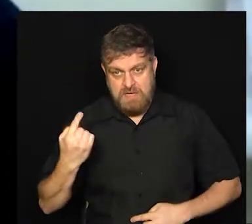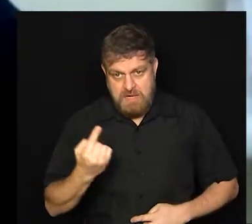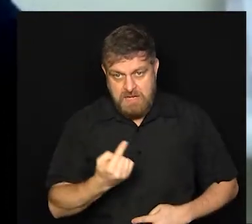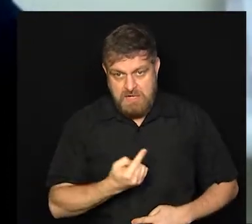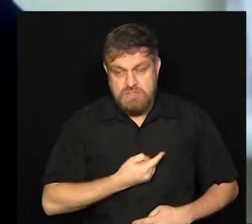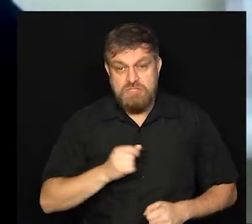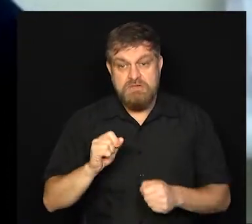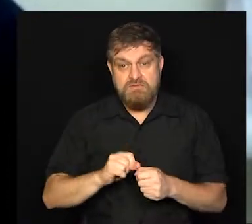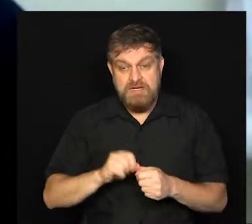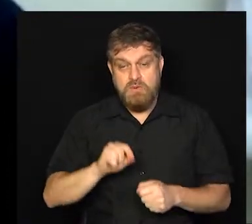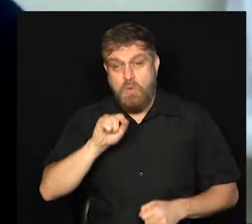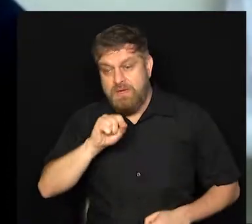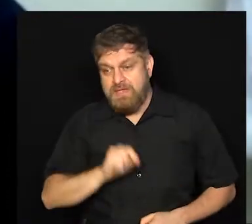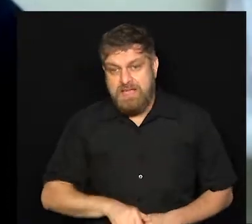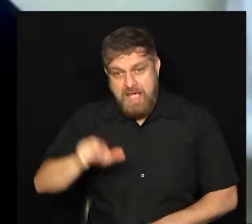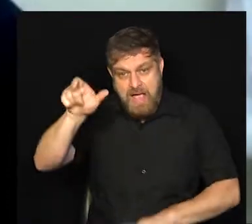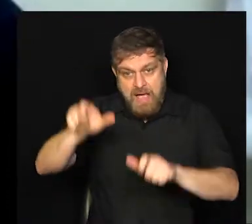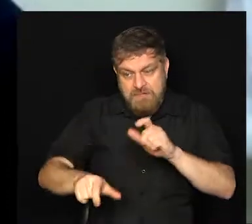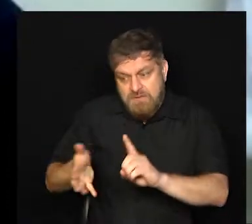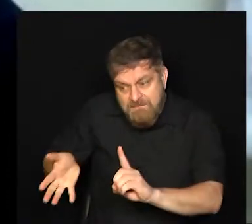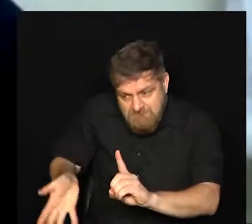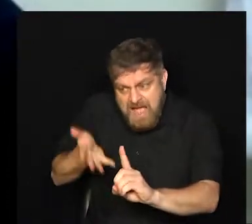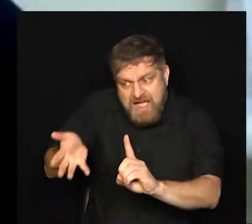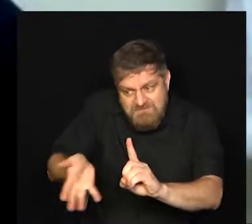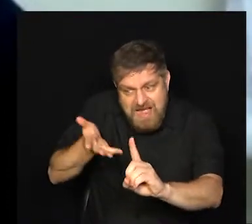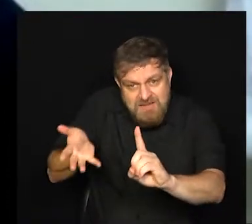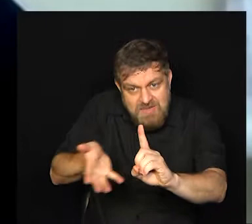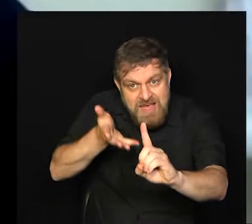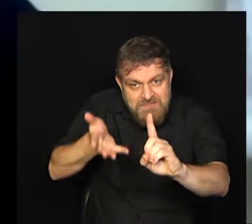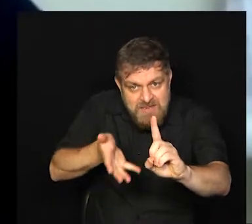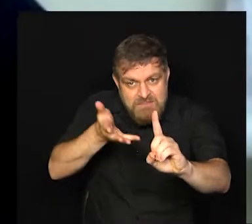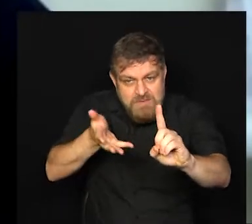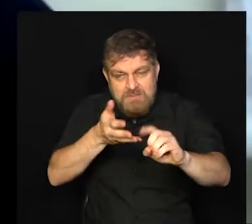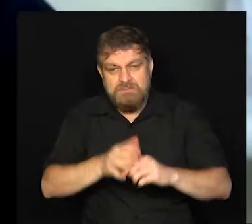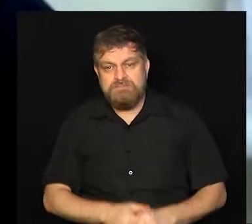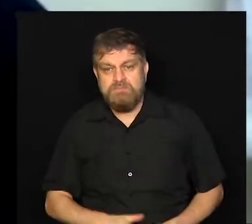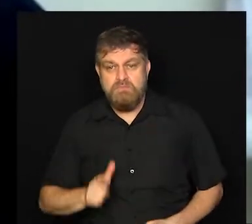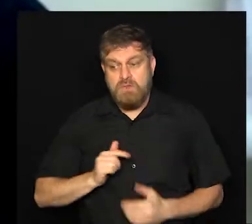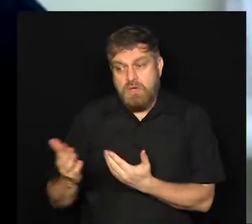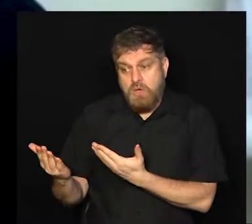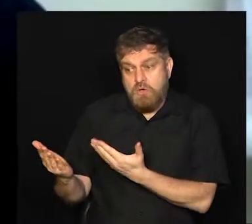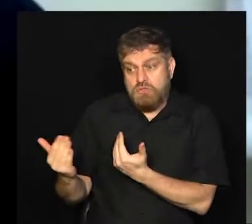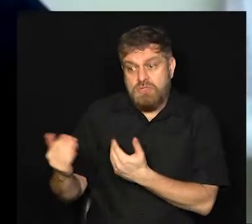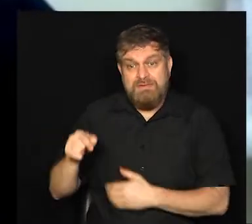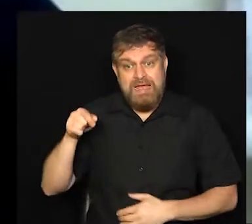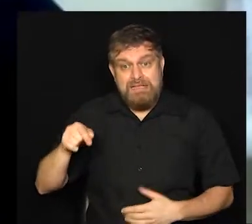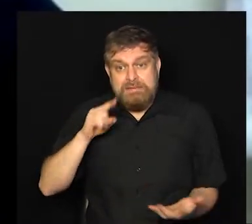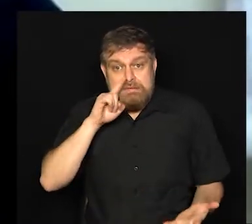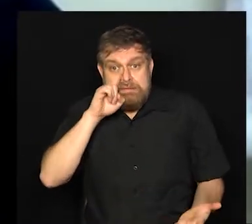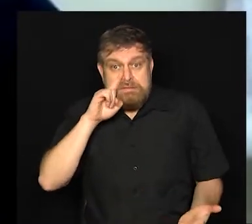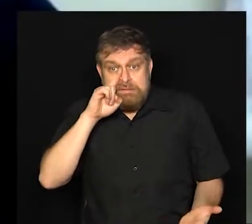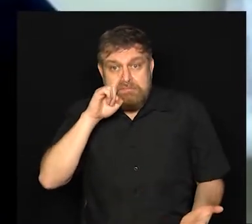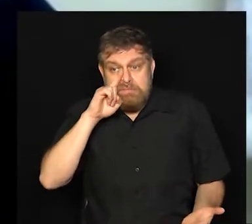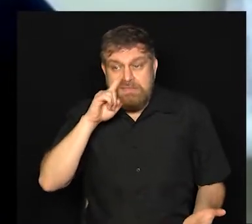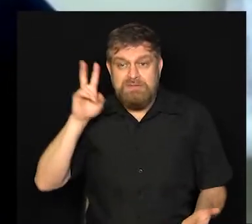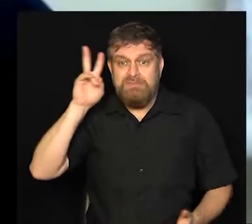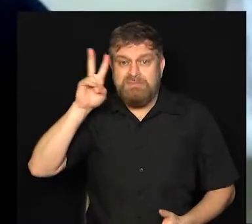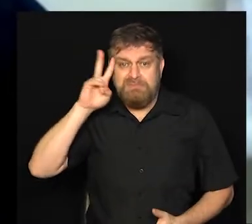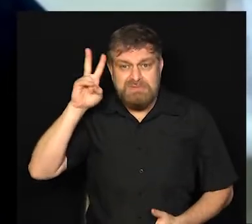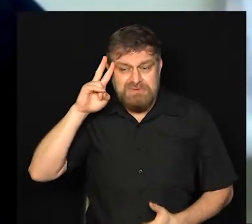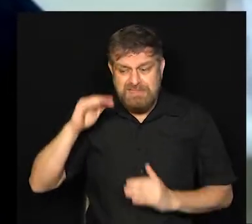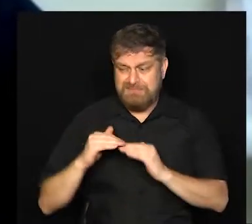promove o desenvolvimento, a gente dá oportunidade para esses jovens que estão aqui refém da sua própria